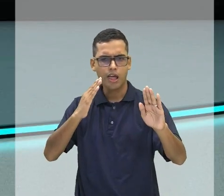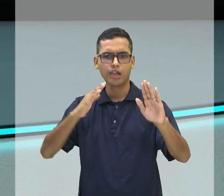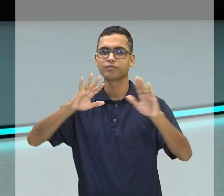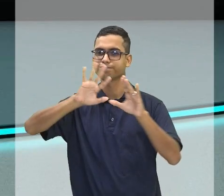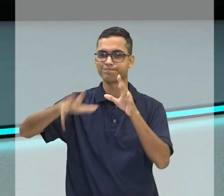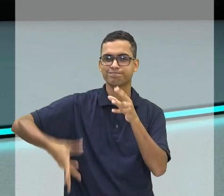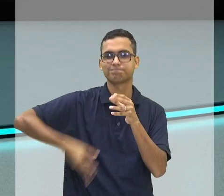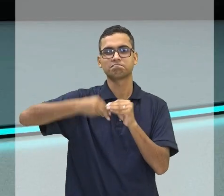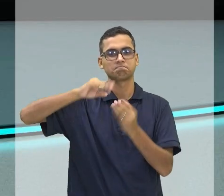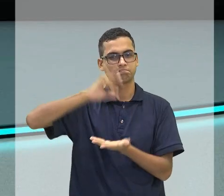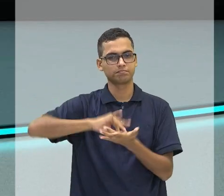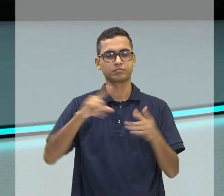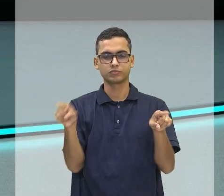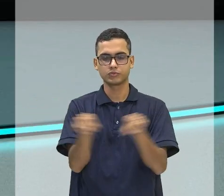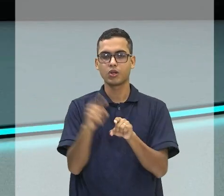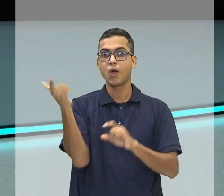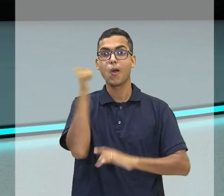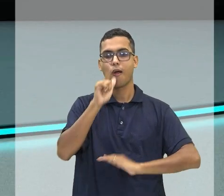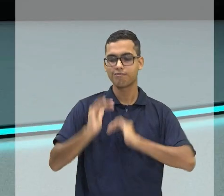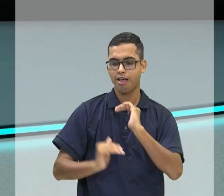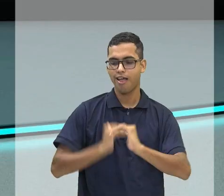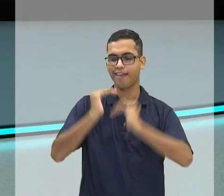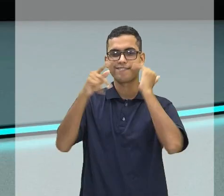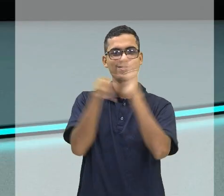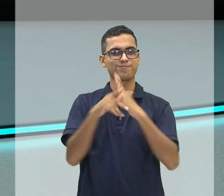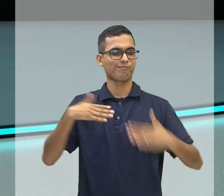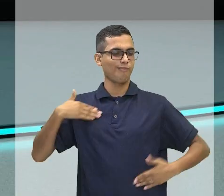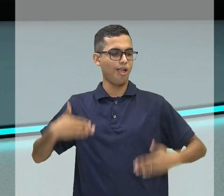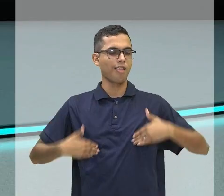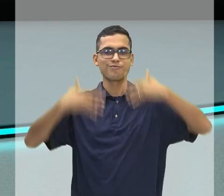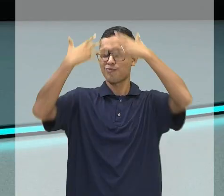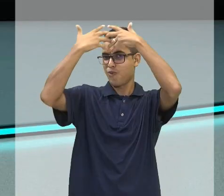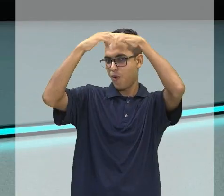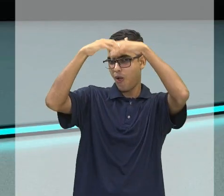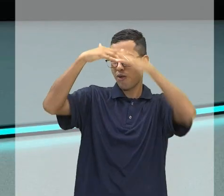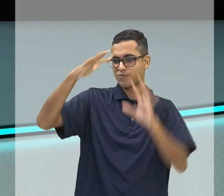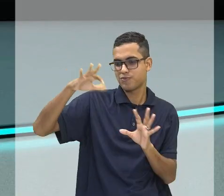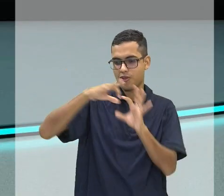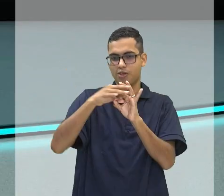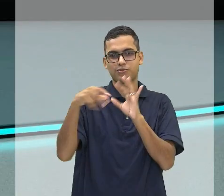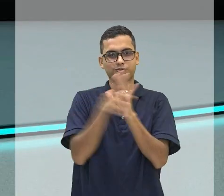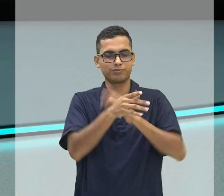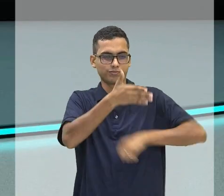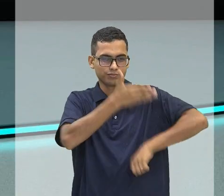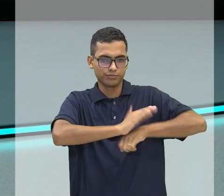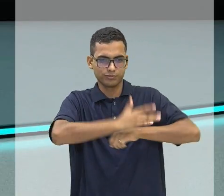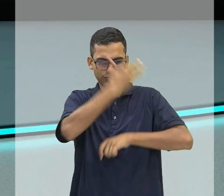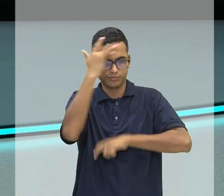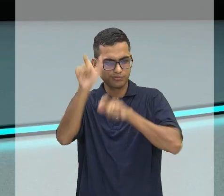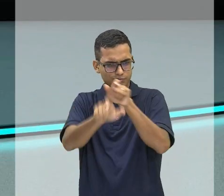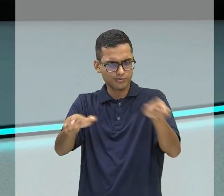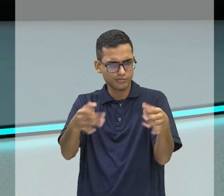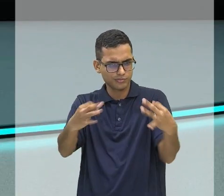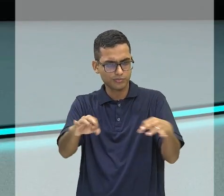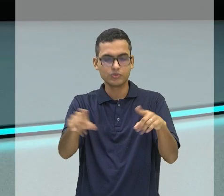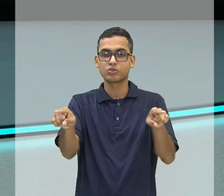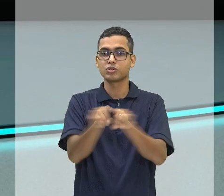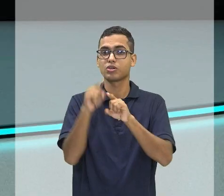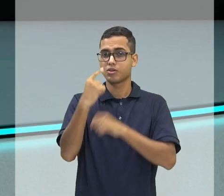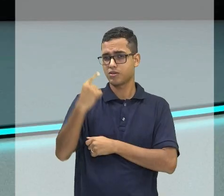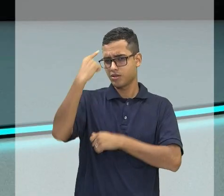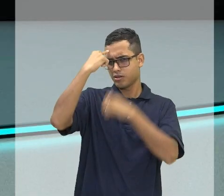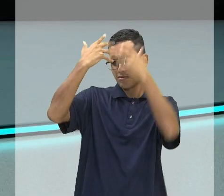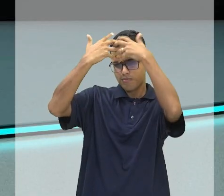é desenvolver essas habilidades físicas e mentais, né, nos seus praticantes. Mental também,